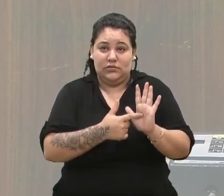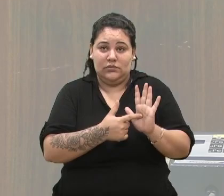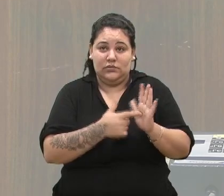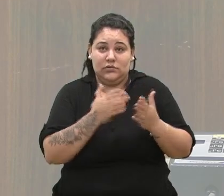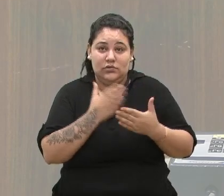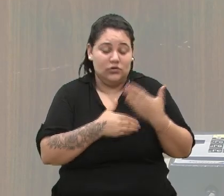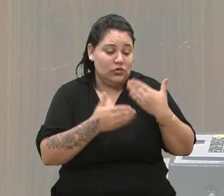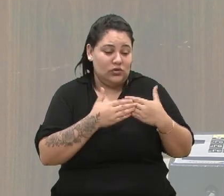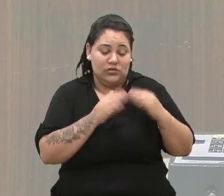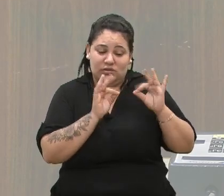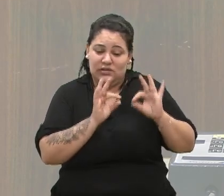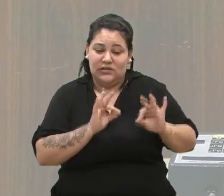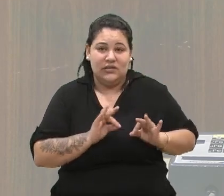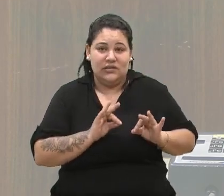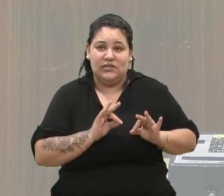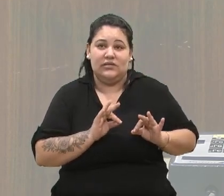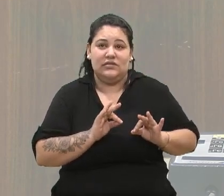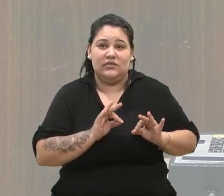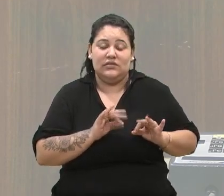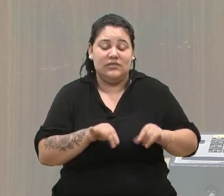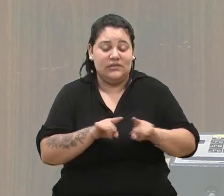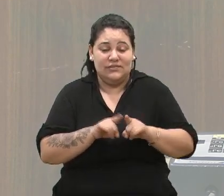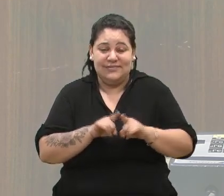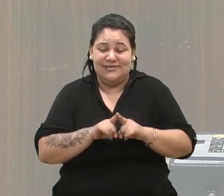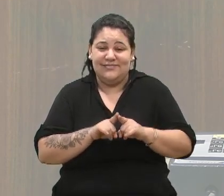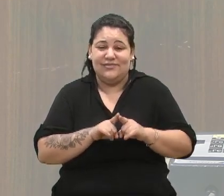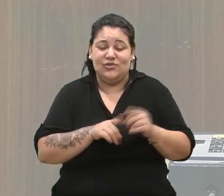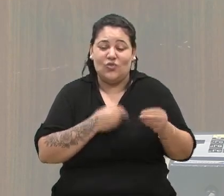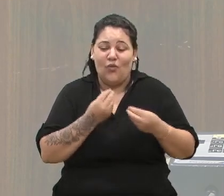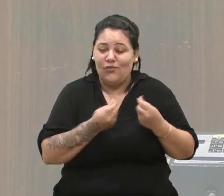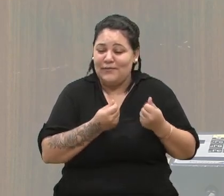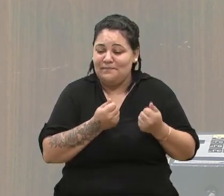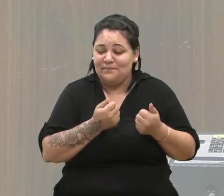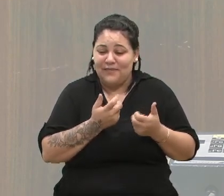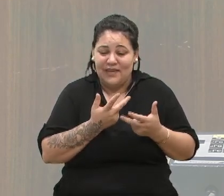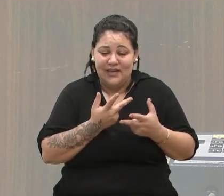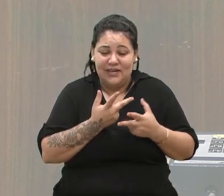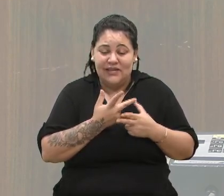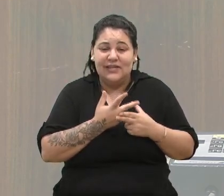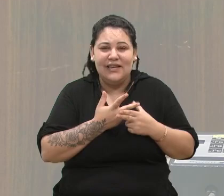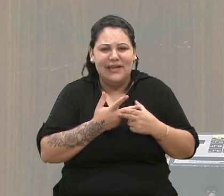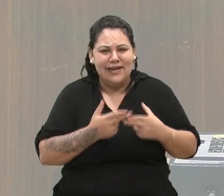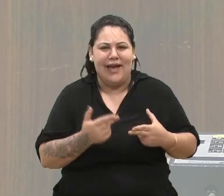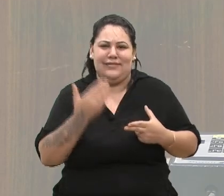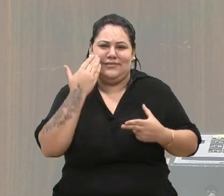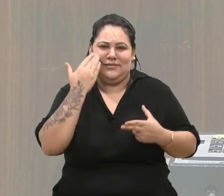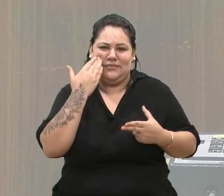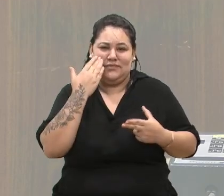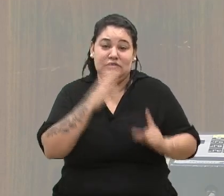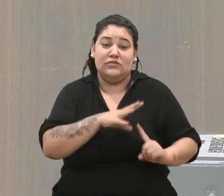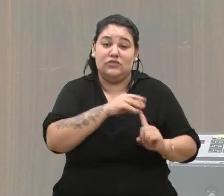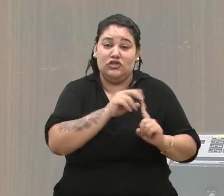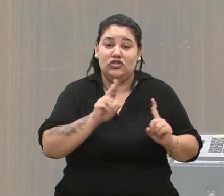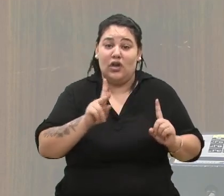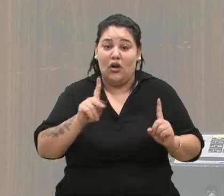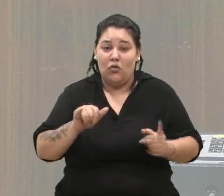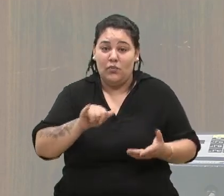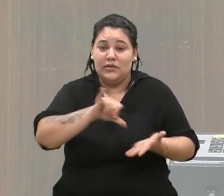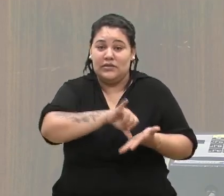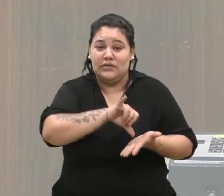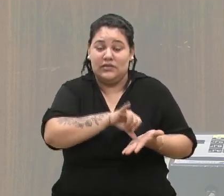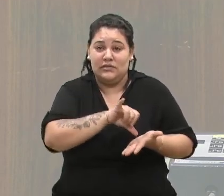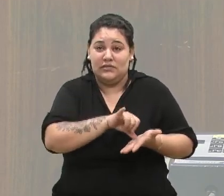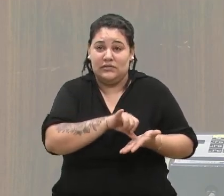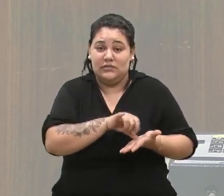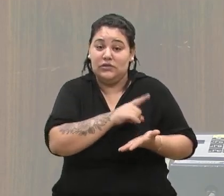essas questões da fragilidade, principalmente da nossa UPA Central, aonde a gente falou, e eu vou trazer um